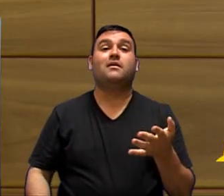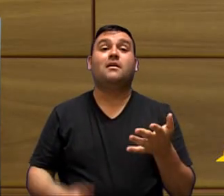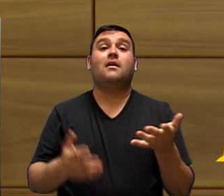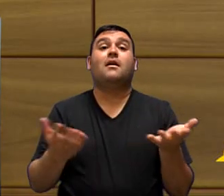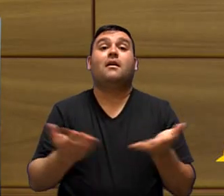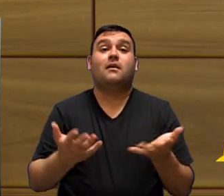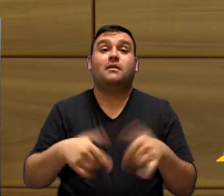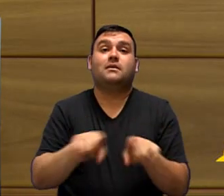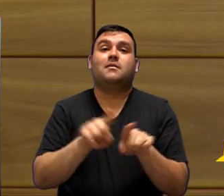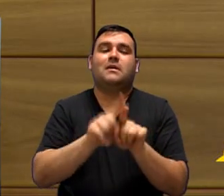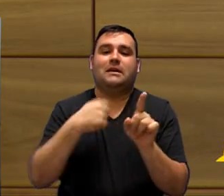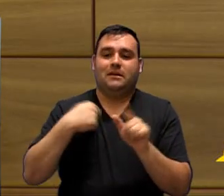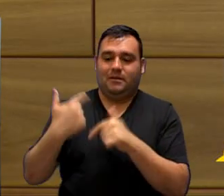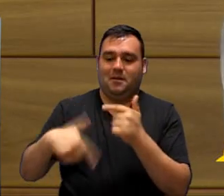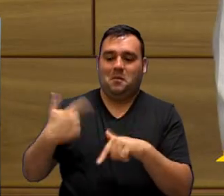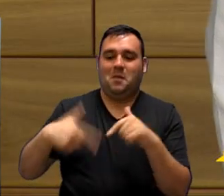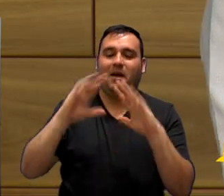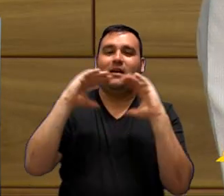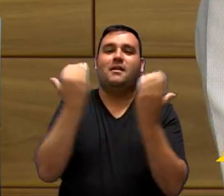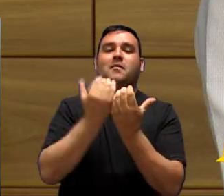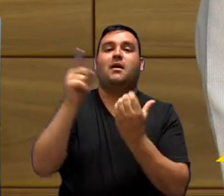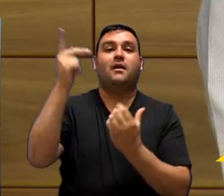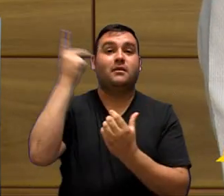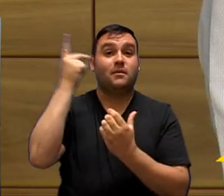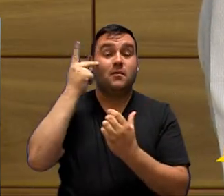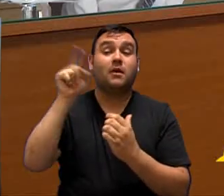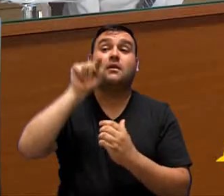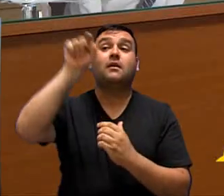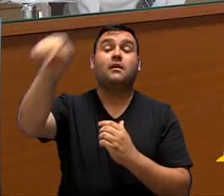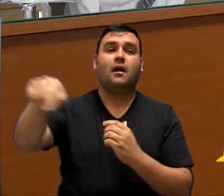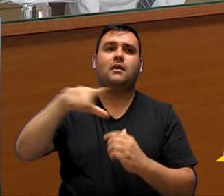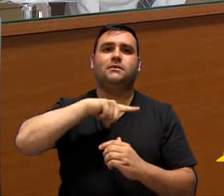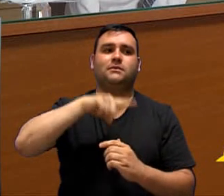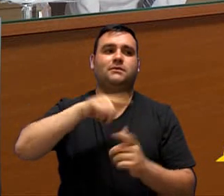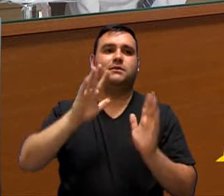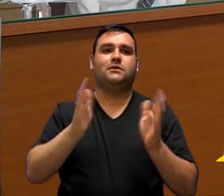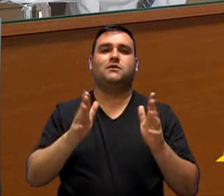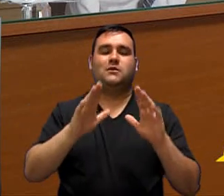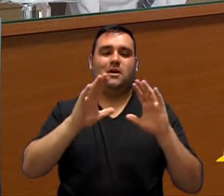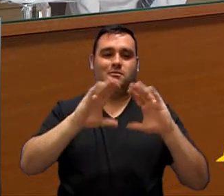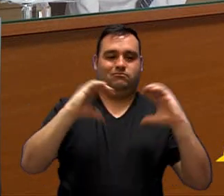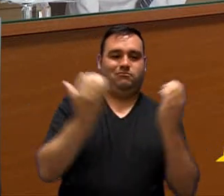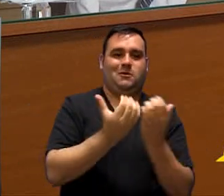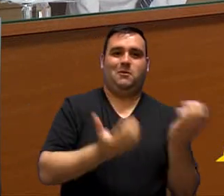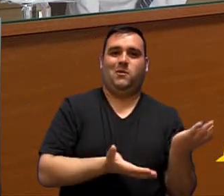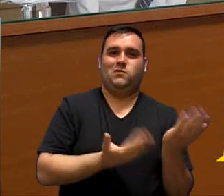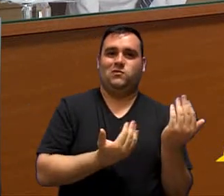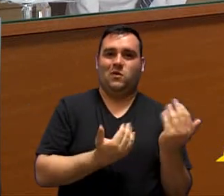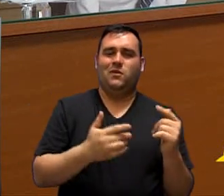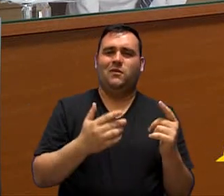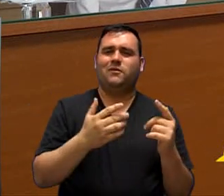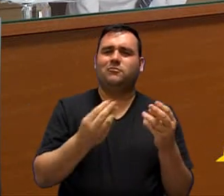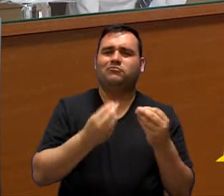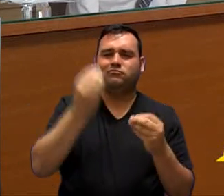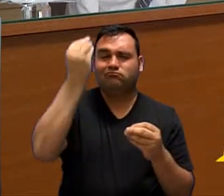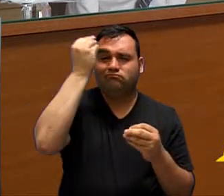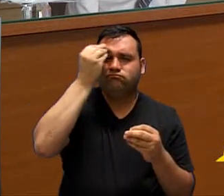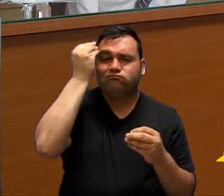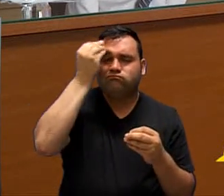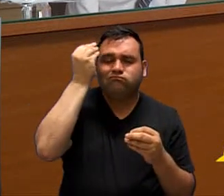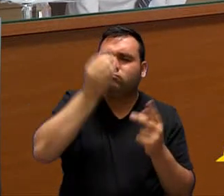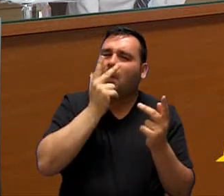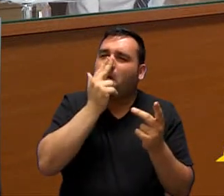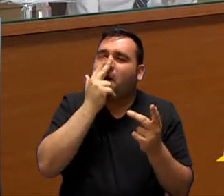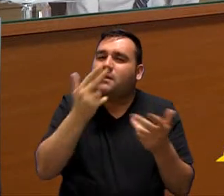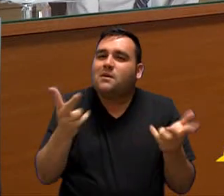Eu, por alguns anos, trabalhei na Assembleia Legislativa de São Paulo e lá já havia, né, Renan, o Parlamento Jovem, numa experiência muito parecida